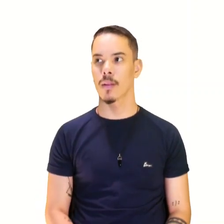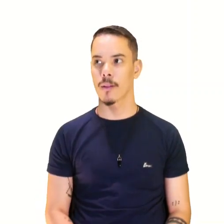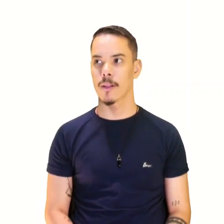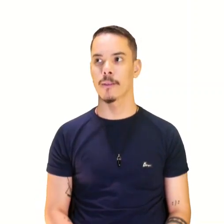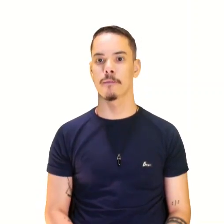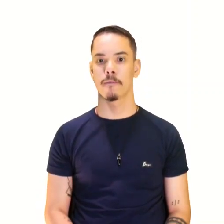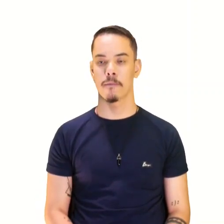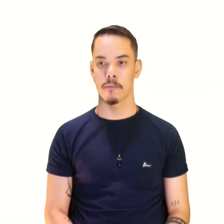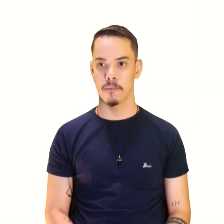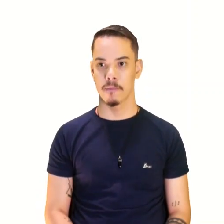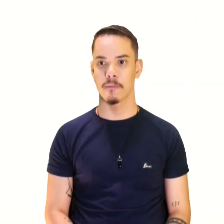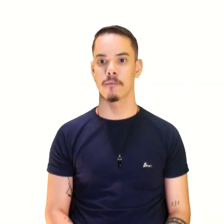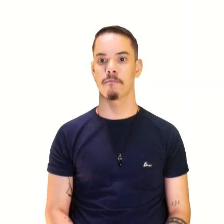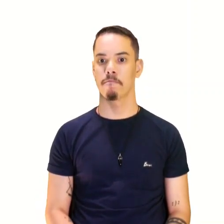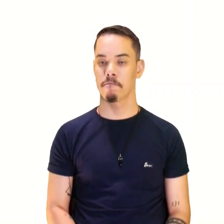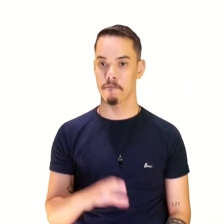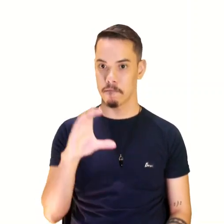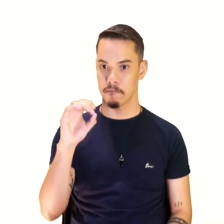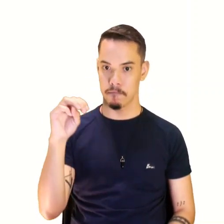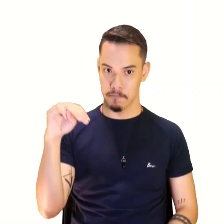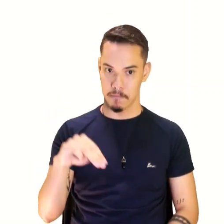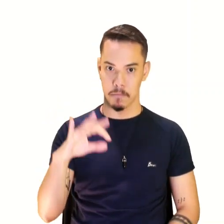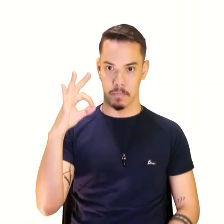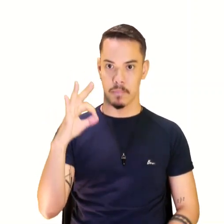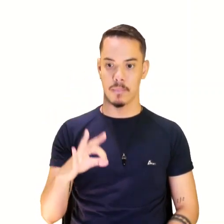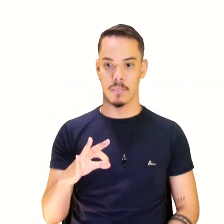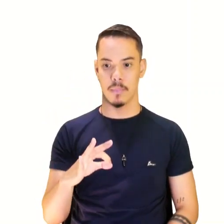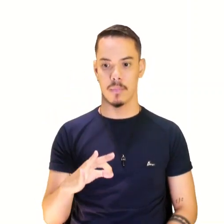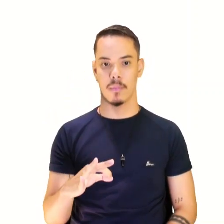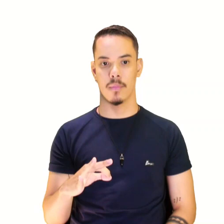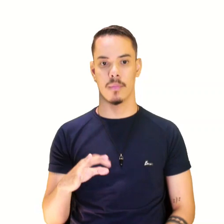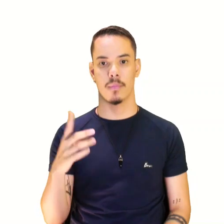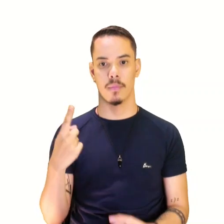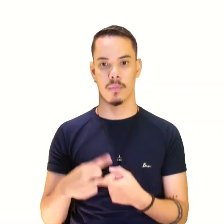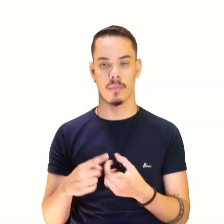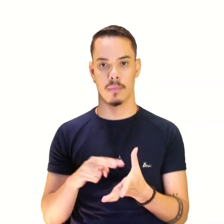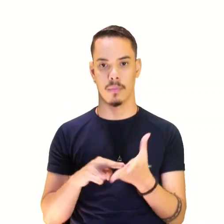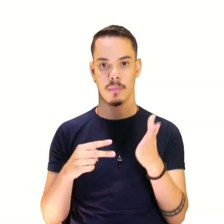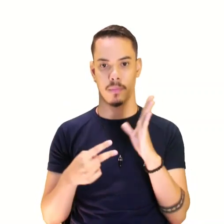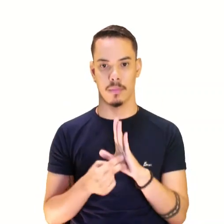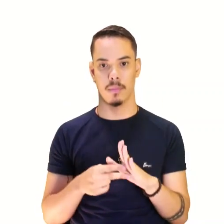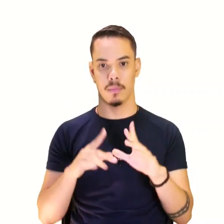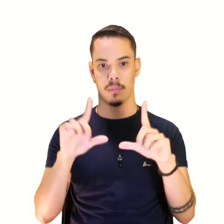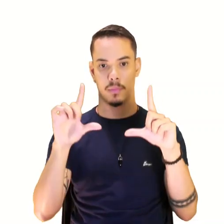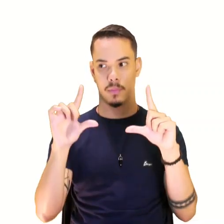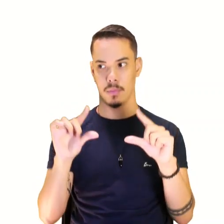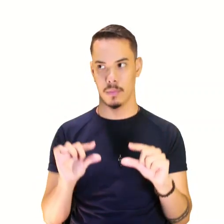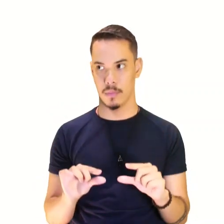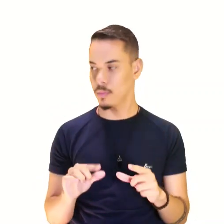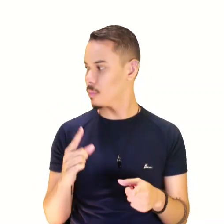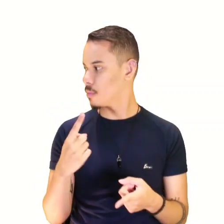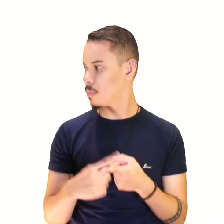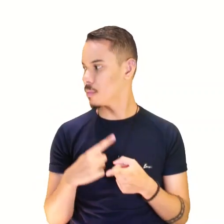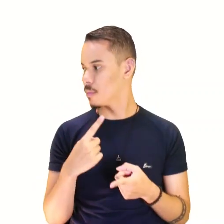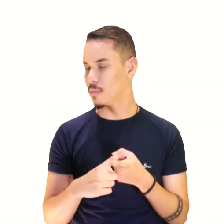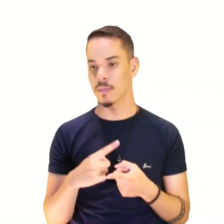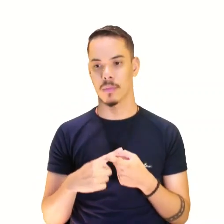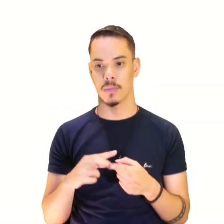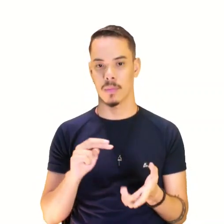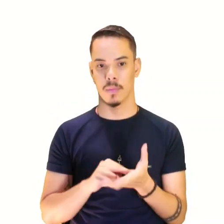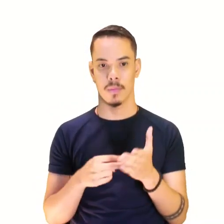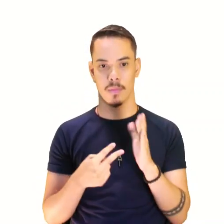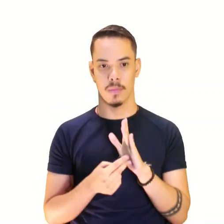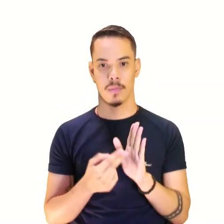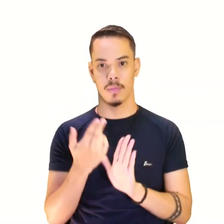Isso mesmo, né? Então 1 para 50, uma escala que é reduzida, né? Por quê? Porque no desenho não tem então, como... esses